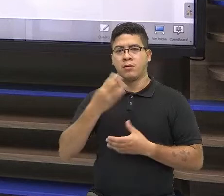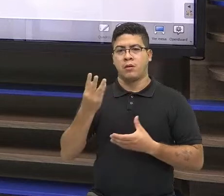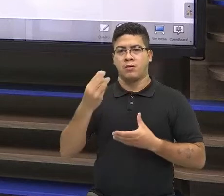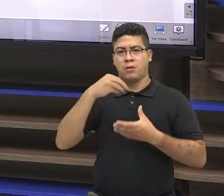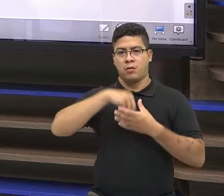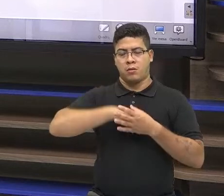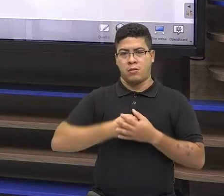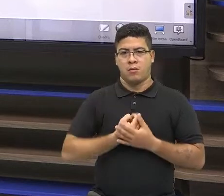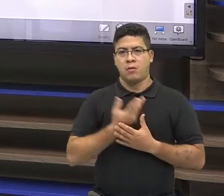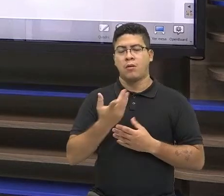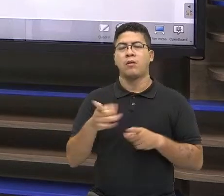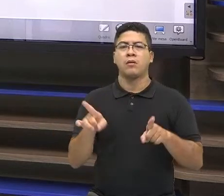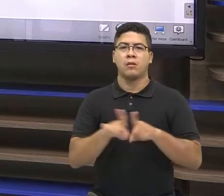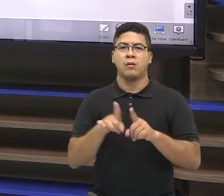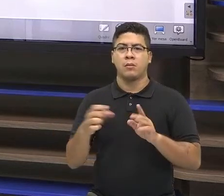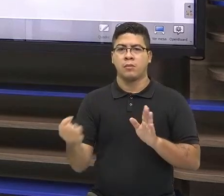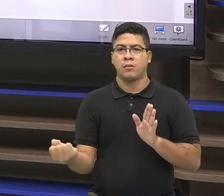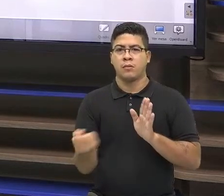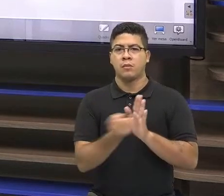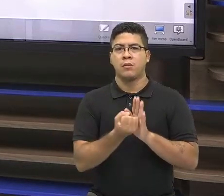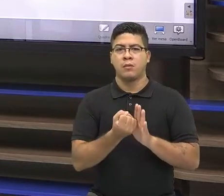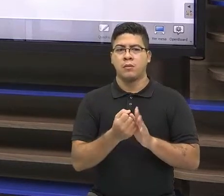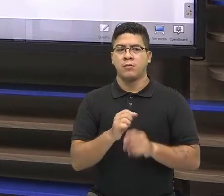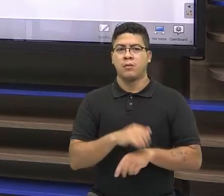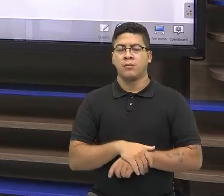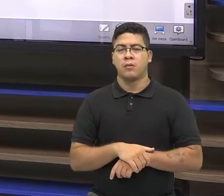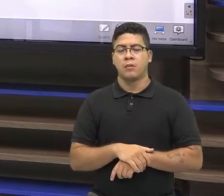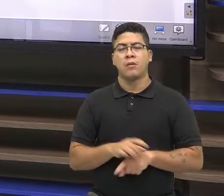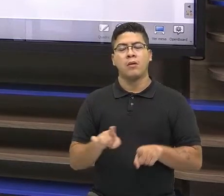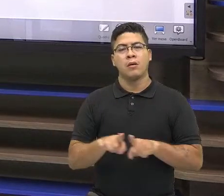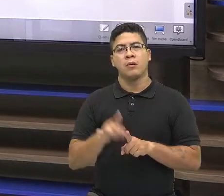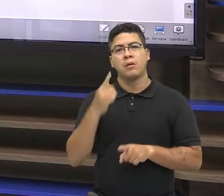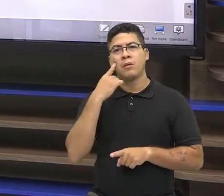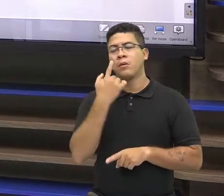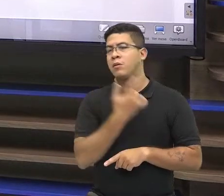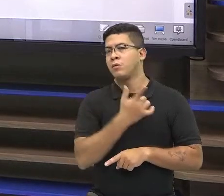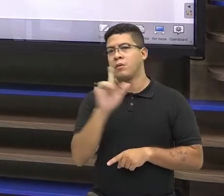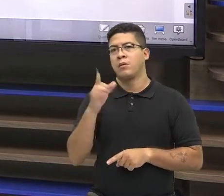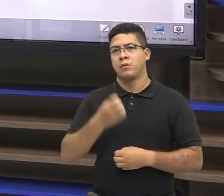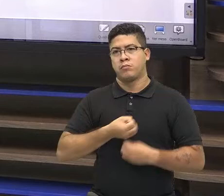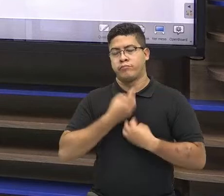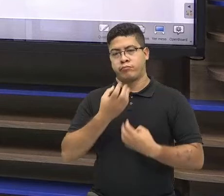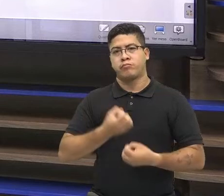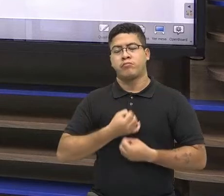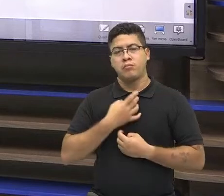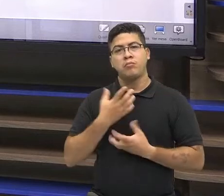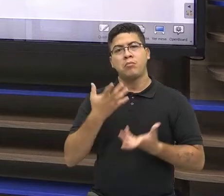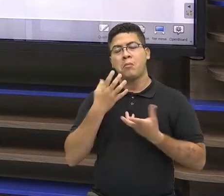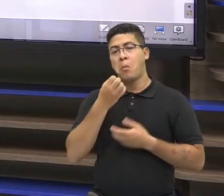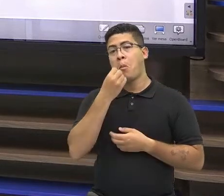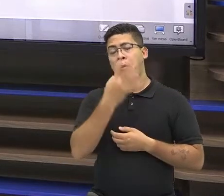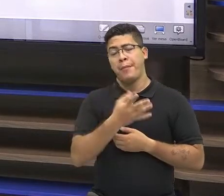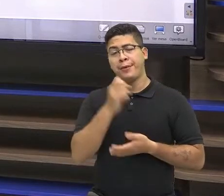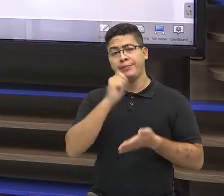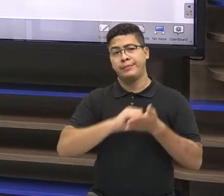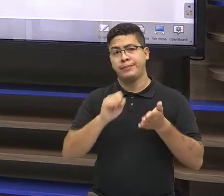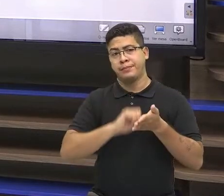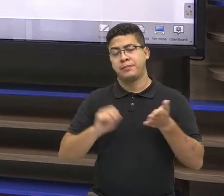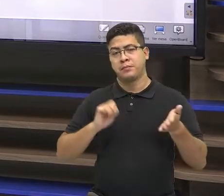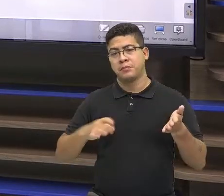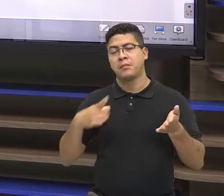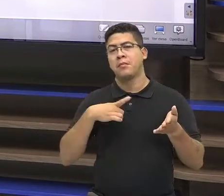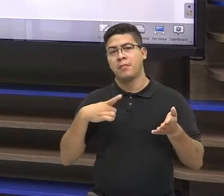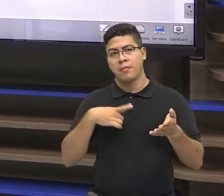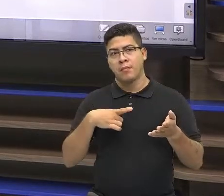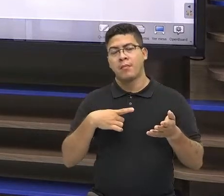né, que tinha uma forma mais fixa de trabalhar nos seus poemas. Olha, um bom escritor, um bom autor, ele